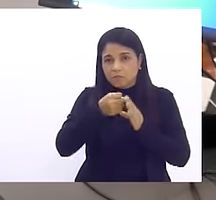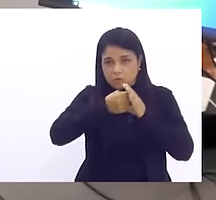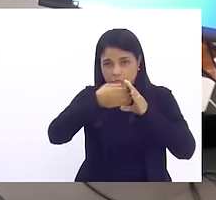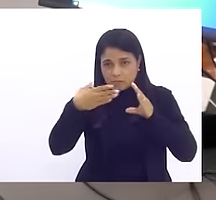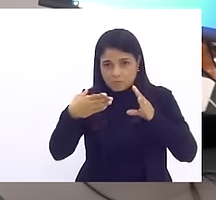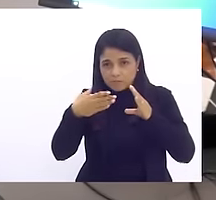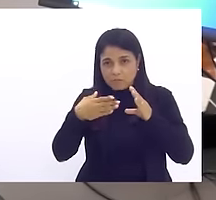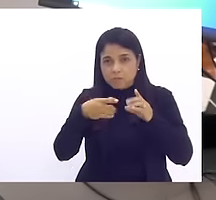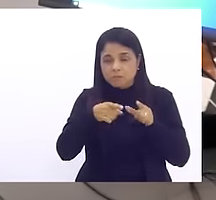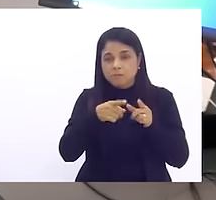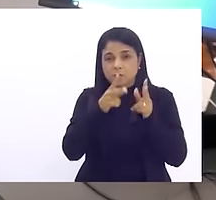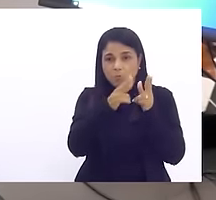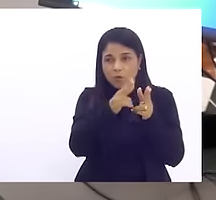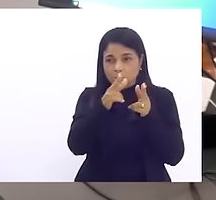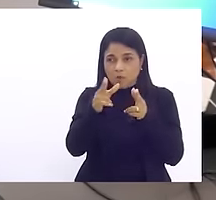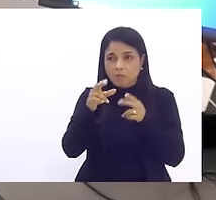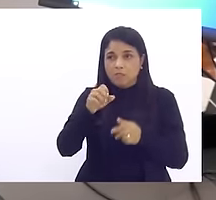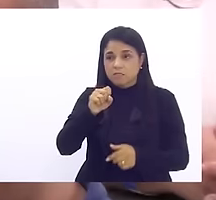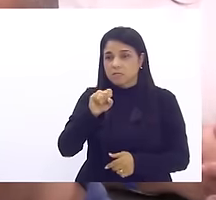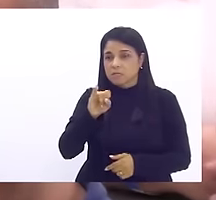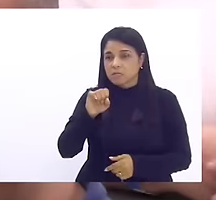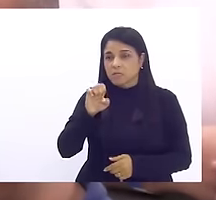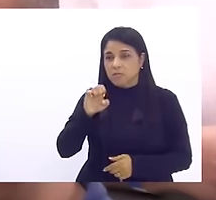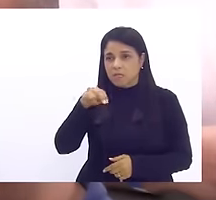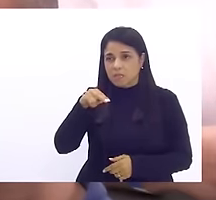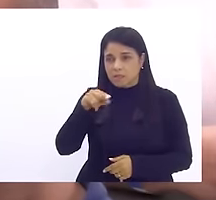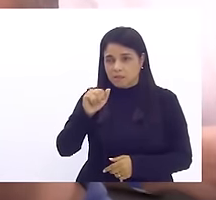elas iguais que isso aqui é um Siena branco